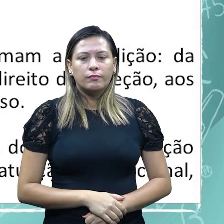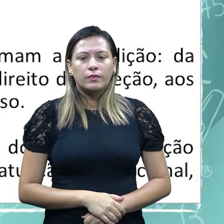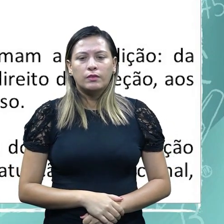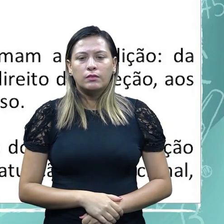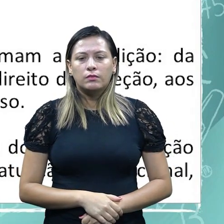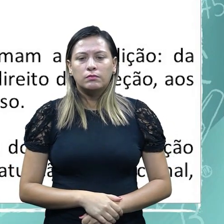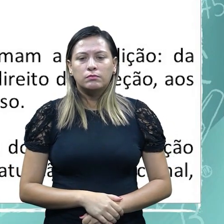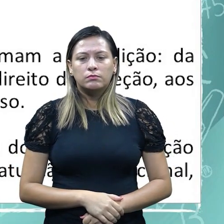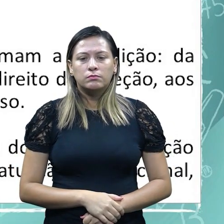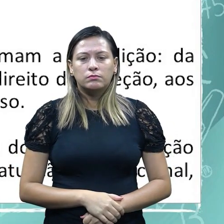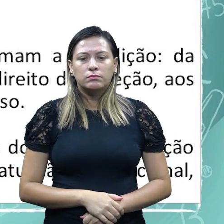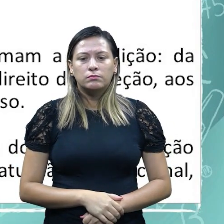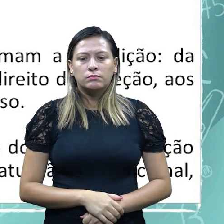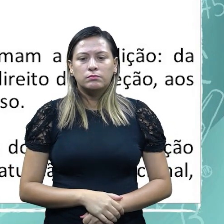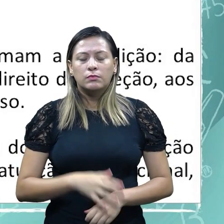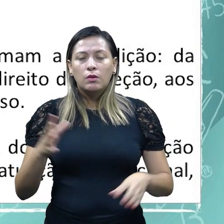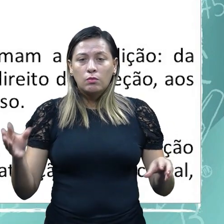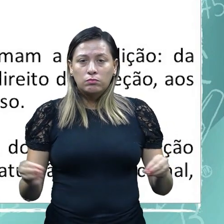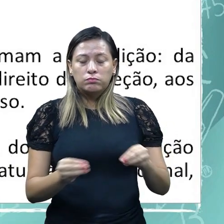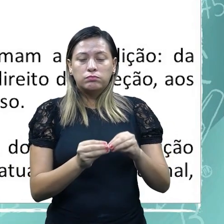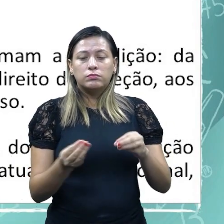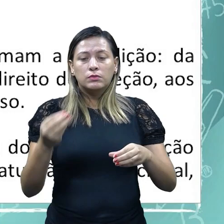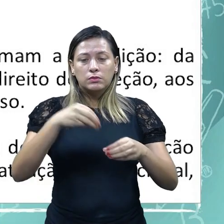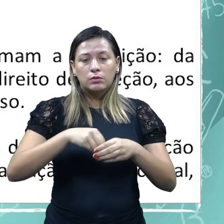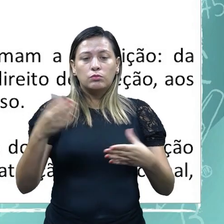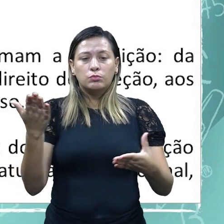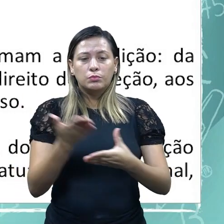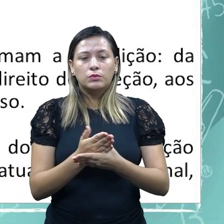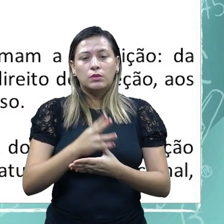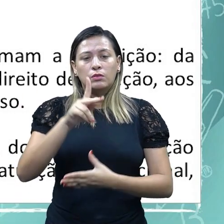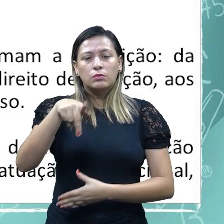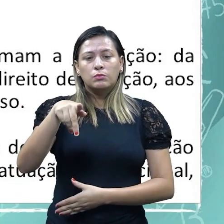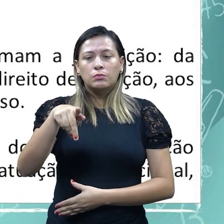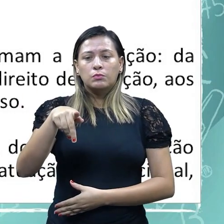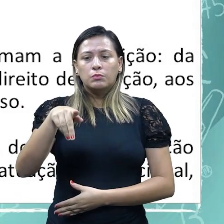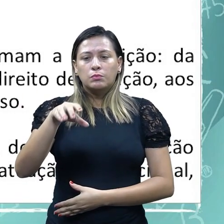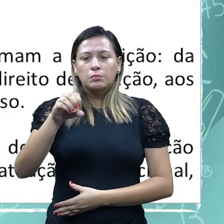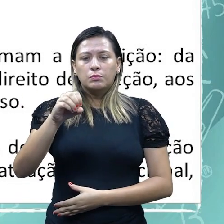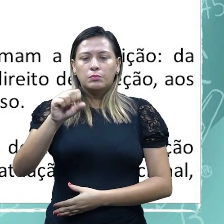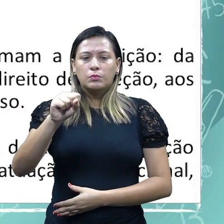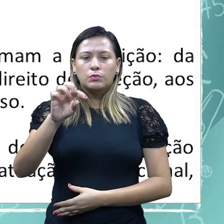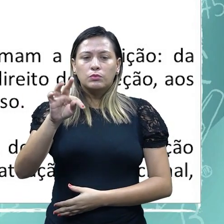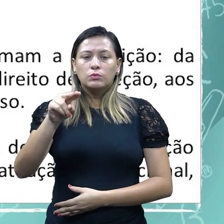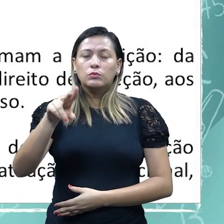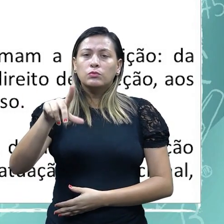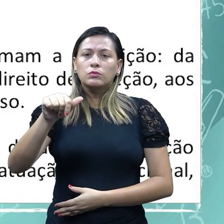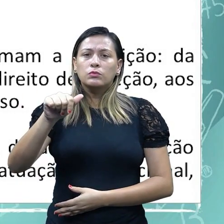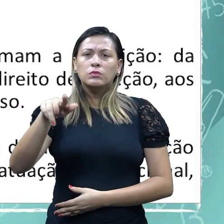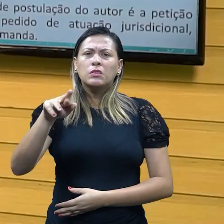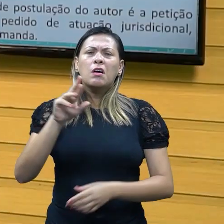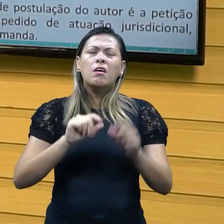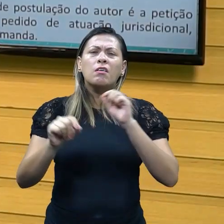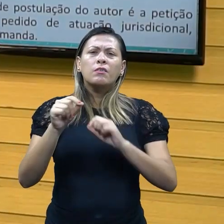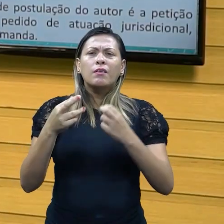processo. Postular é reclamar, é rogar, é suplicar.